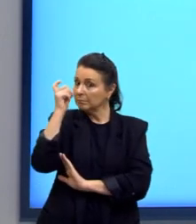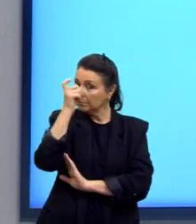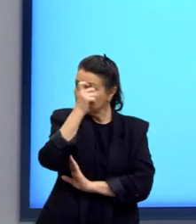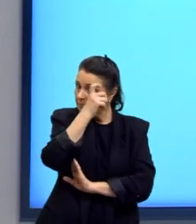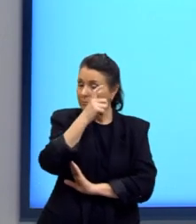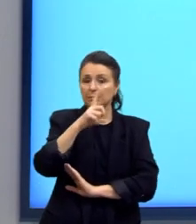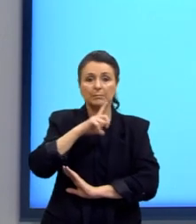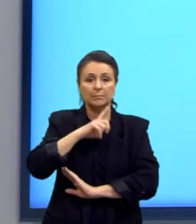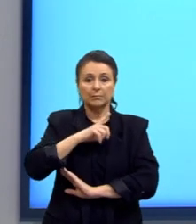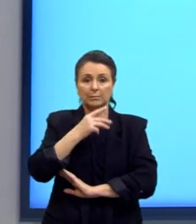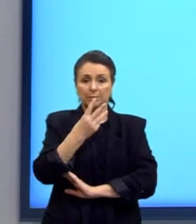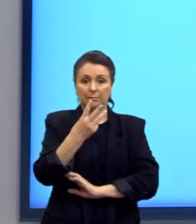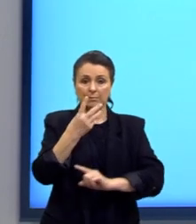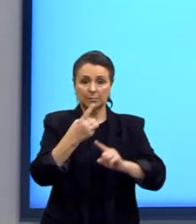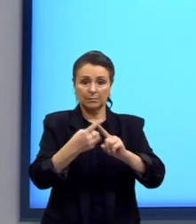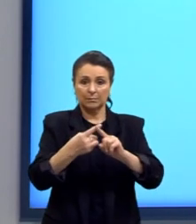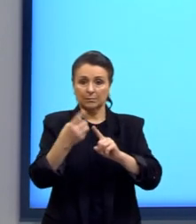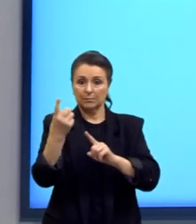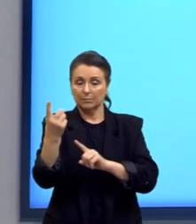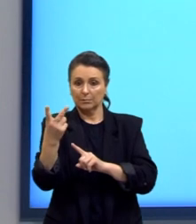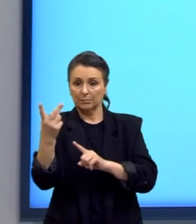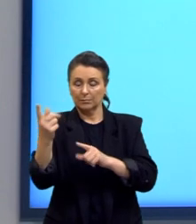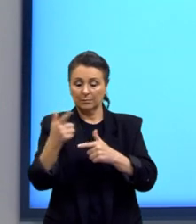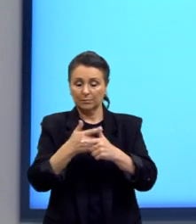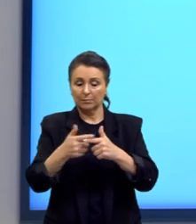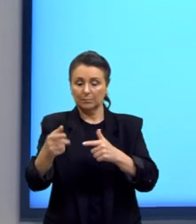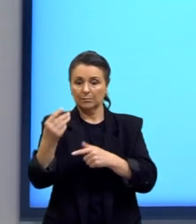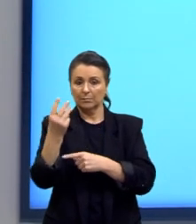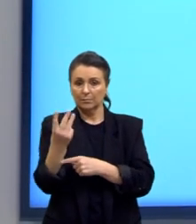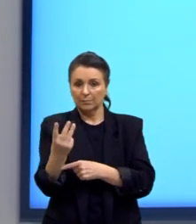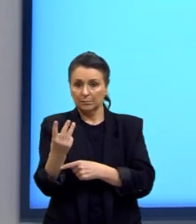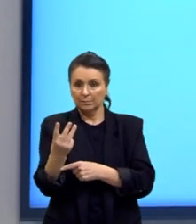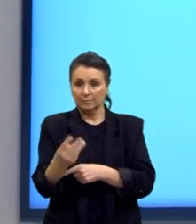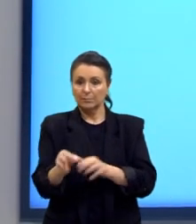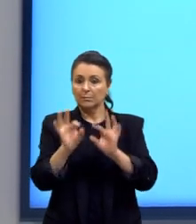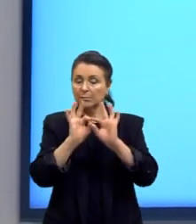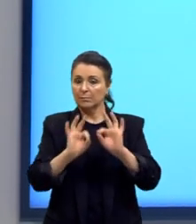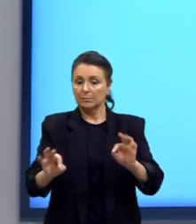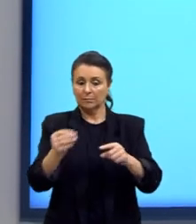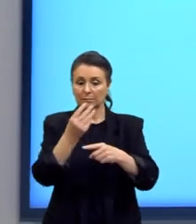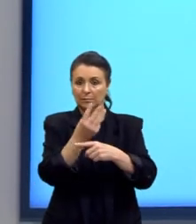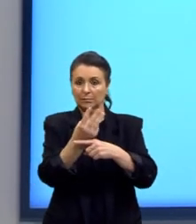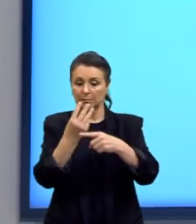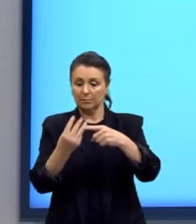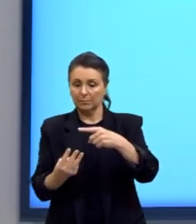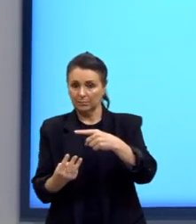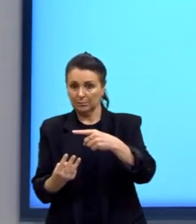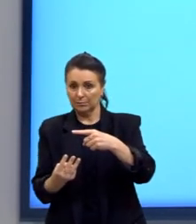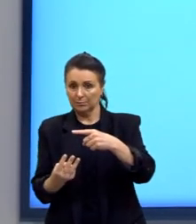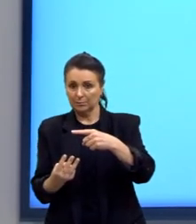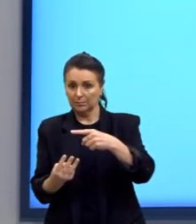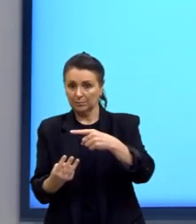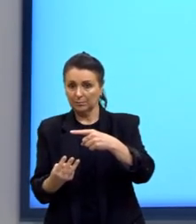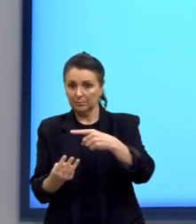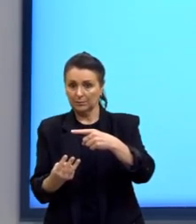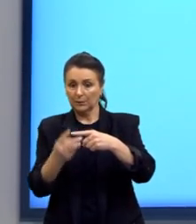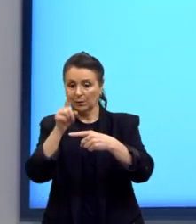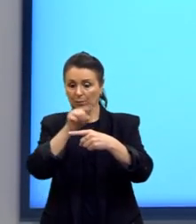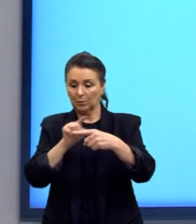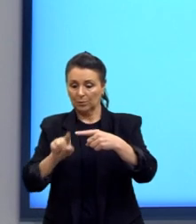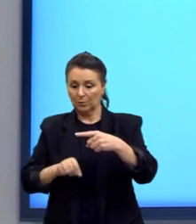né nós teríamos três vezes 12 / 3 simplificamos o 3 do numerador e denominador